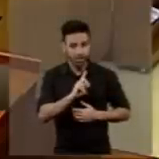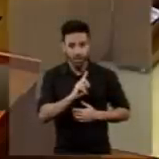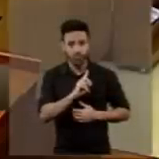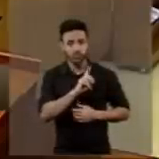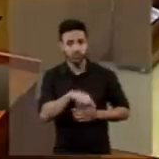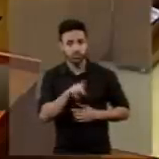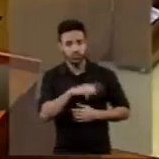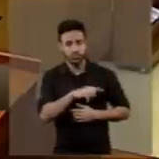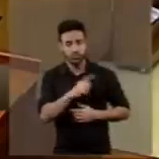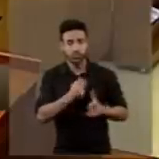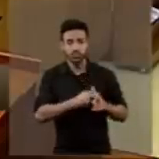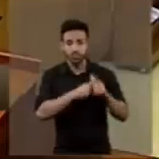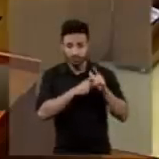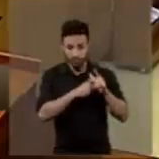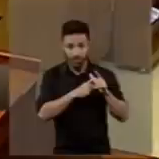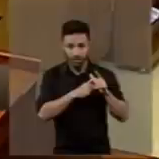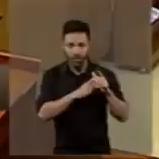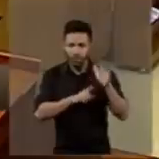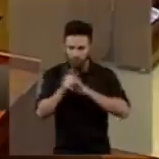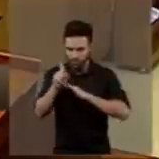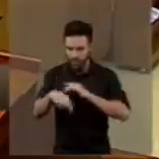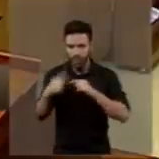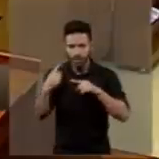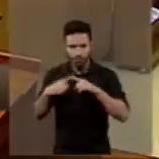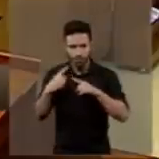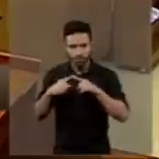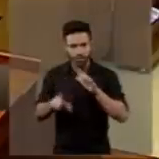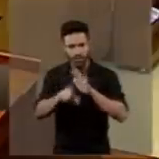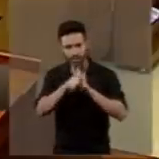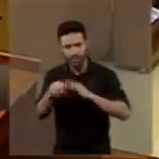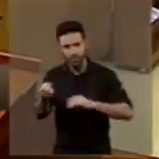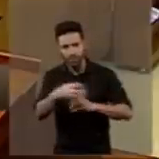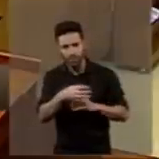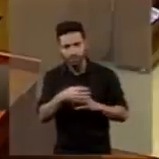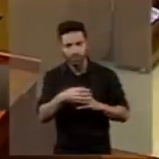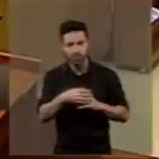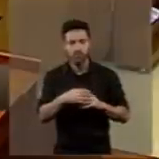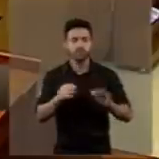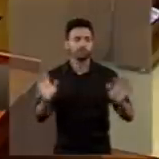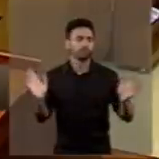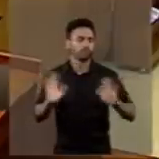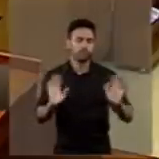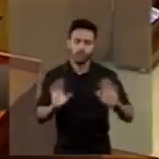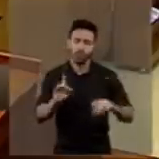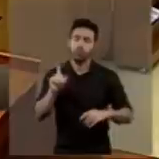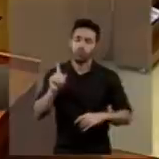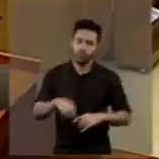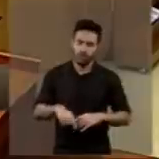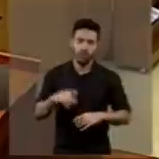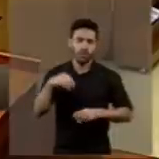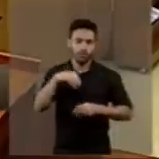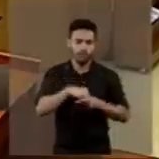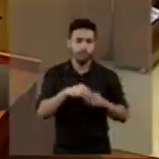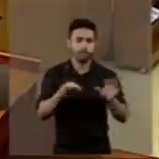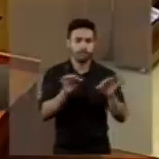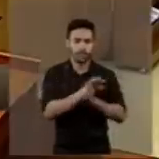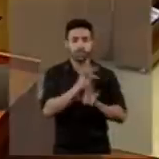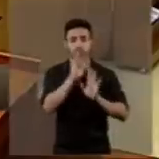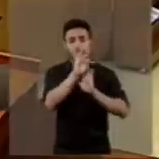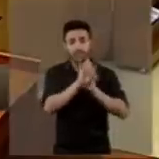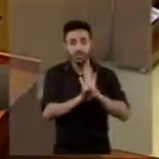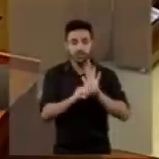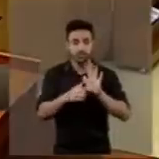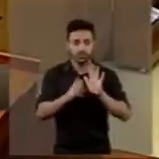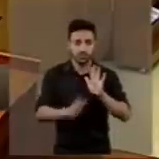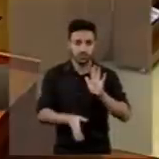da lei nova? Não. Não, está no texto. Não. Está no texto, no texto. Impugnado. Impugnado fala